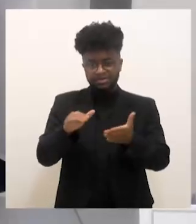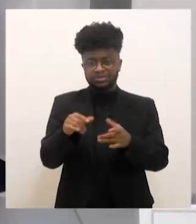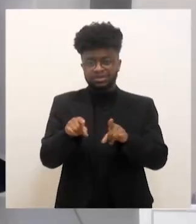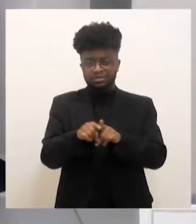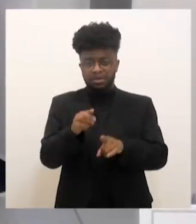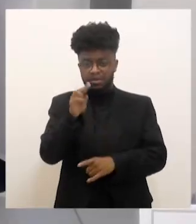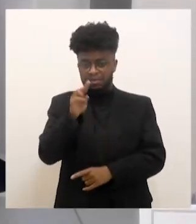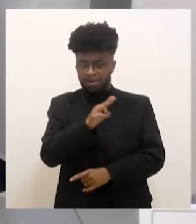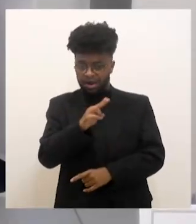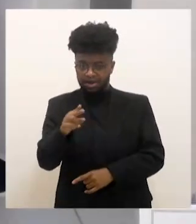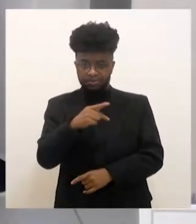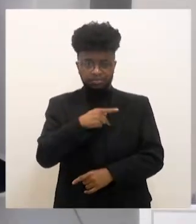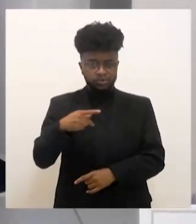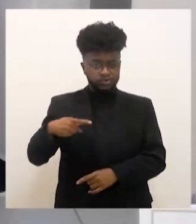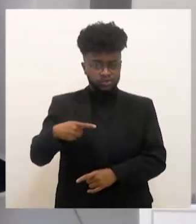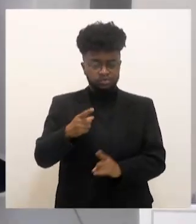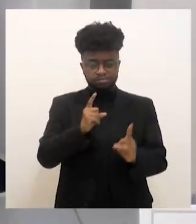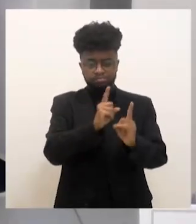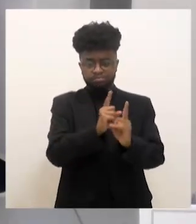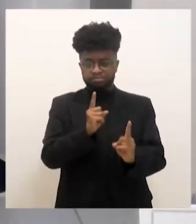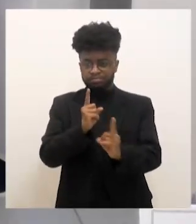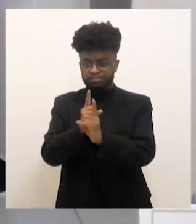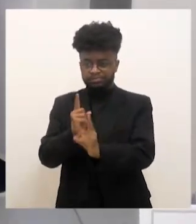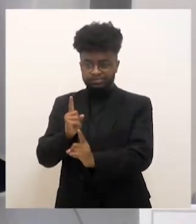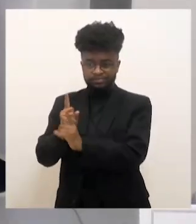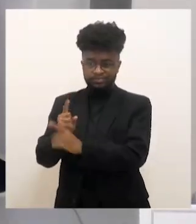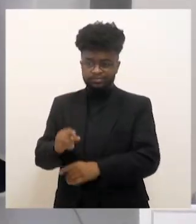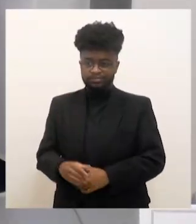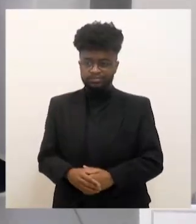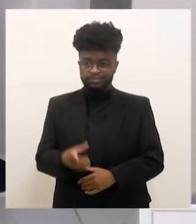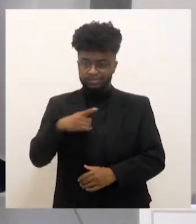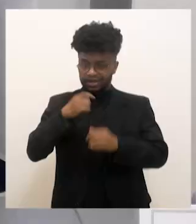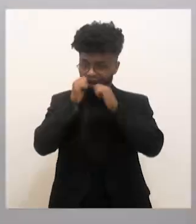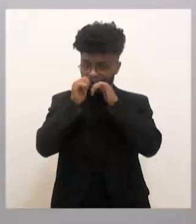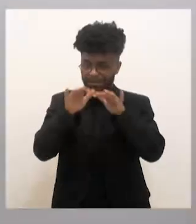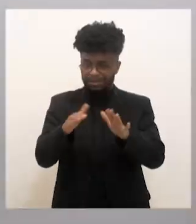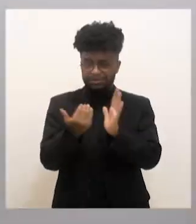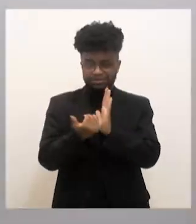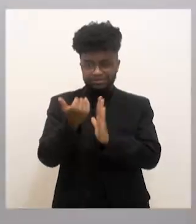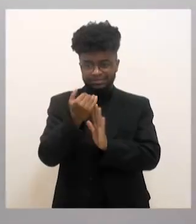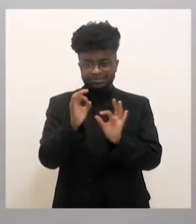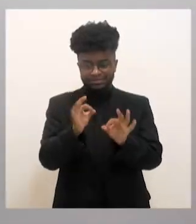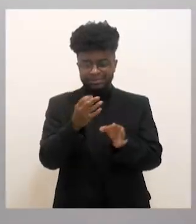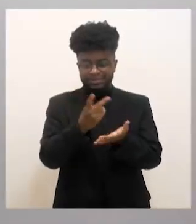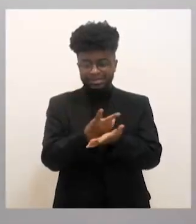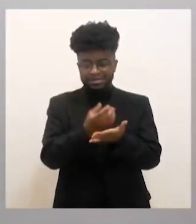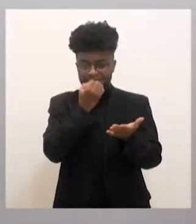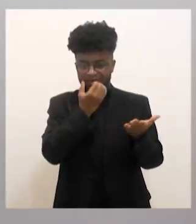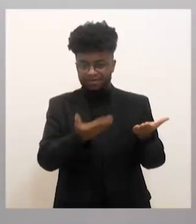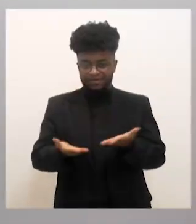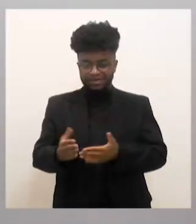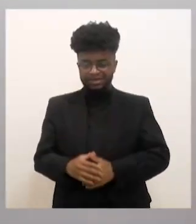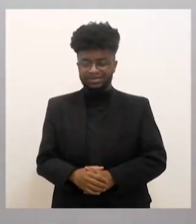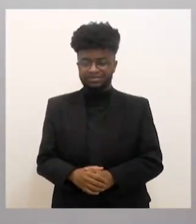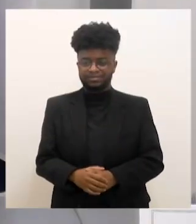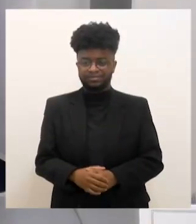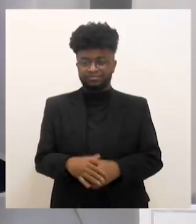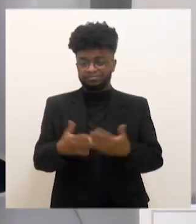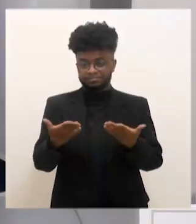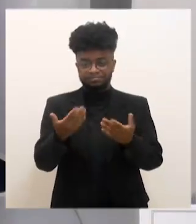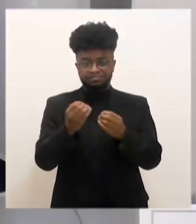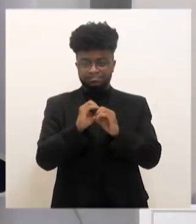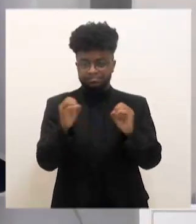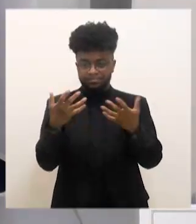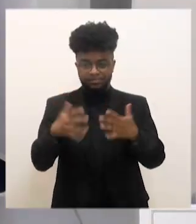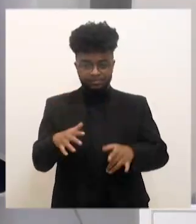no padre, e saía ali abençoado. Bênção é sempre bênção. É sempre bem-vinda, né? Então, não havendo quem